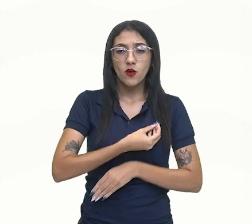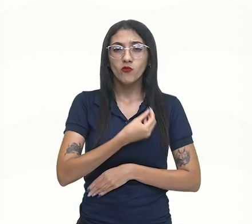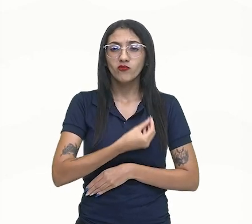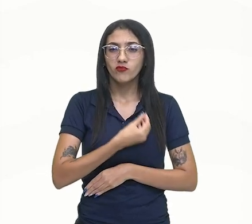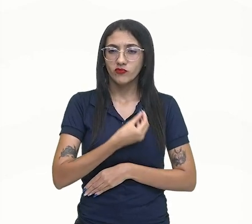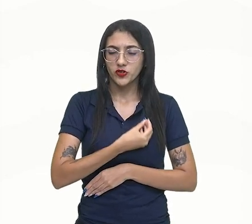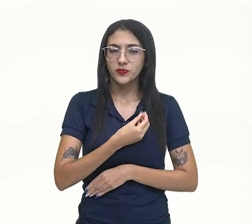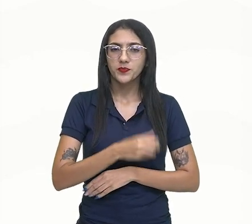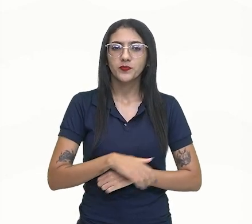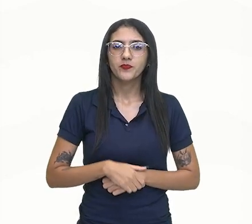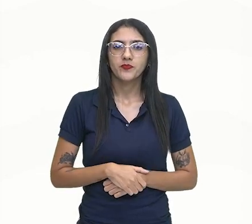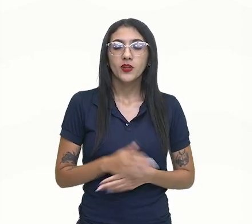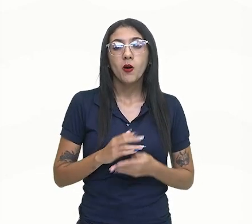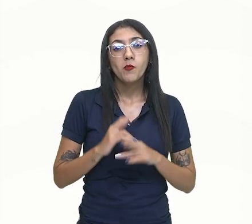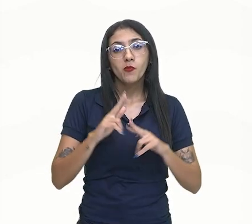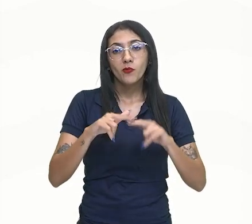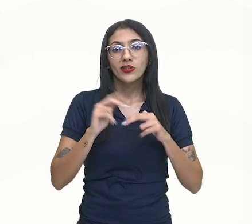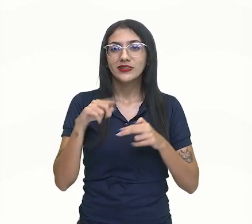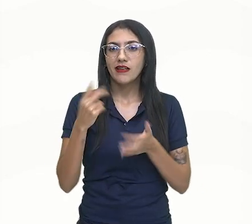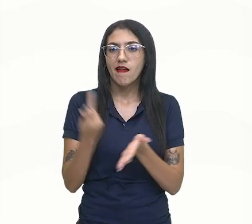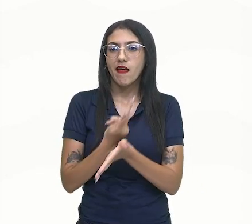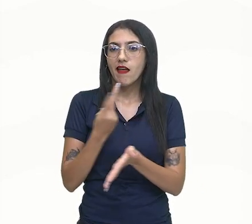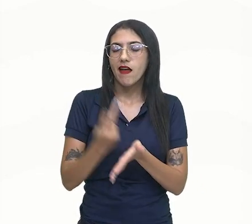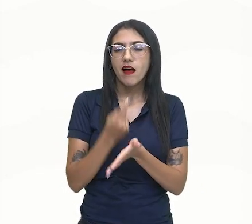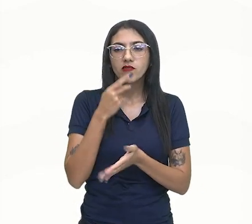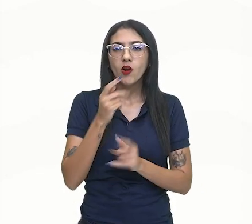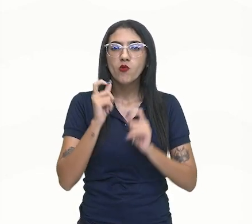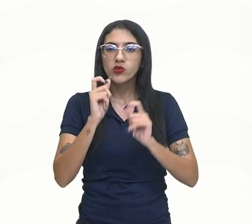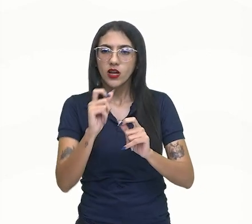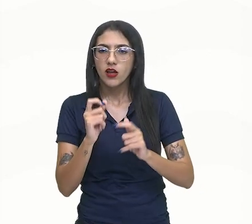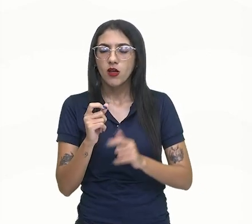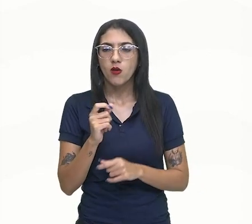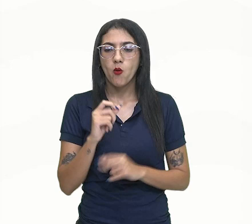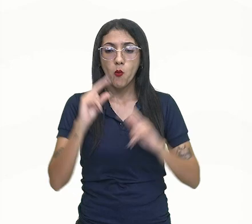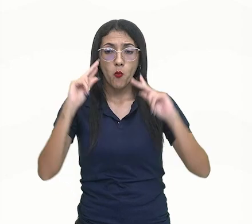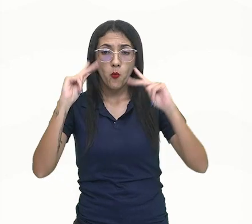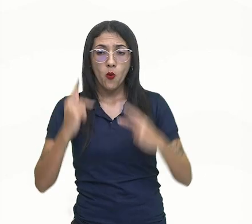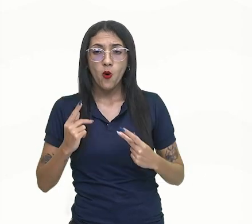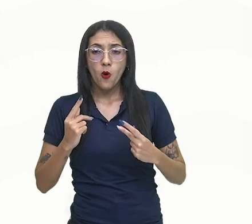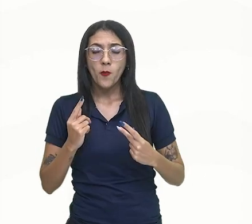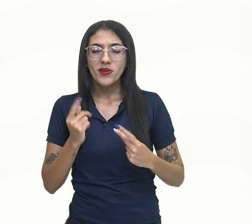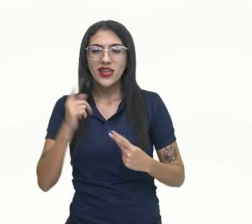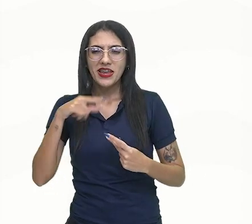é errado dizer que o homem veio do macaco. Eles tiveram